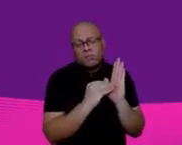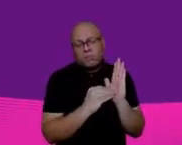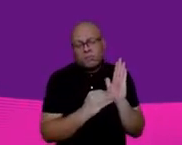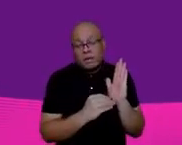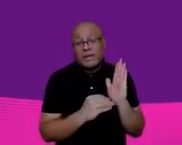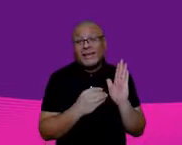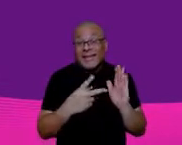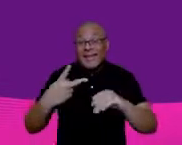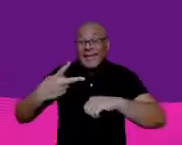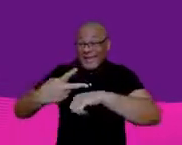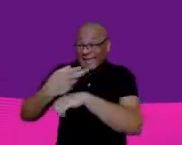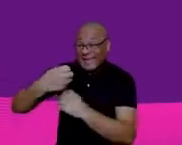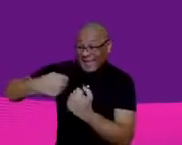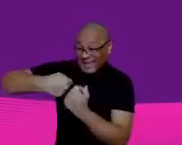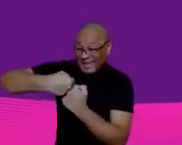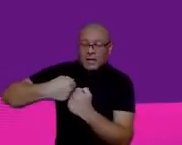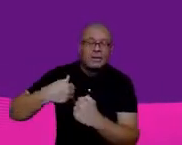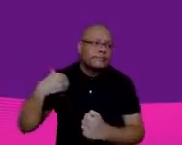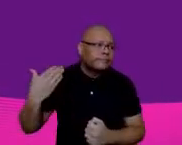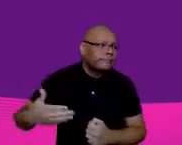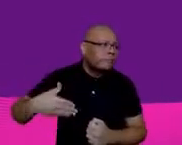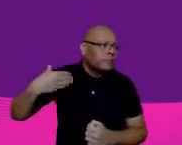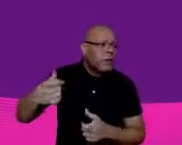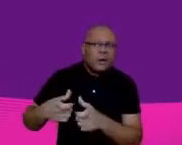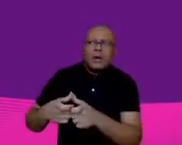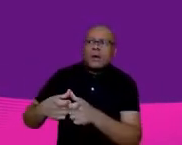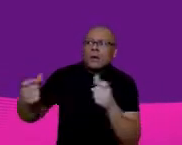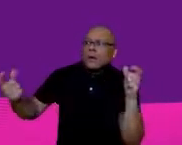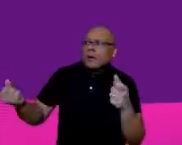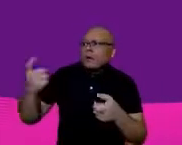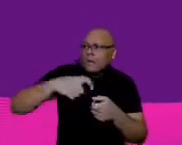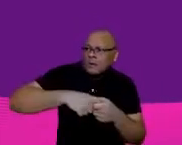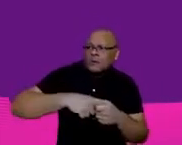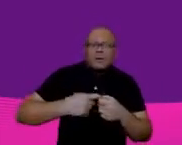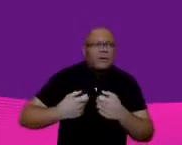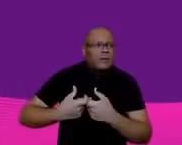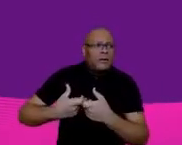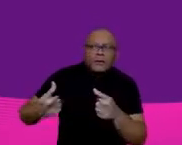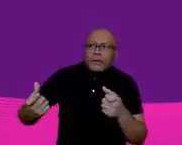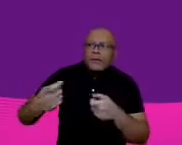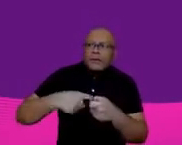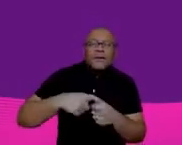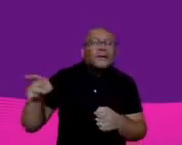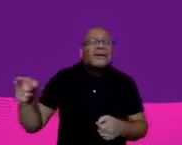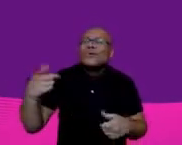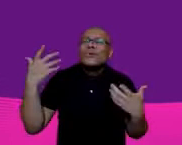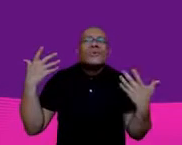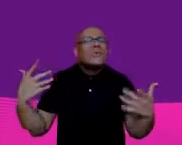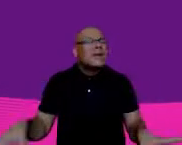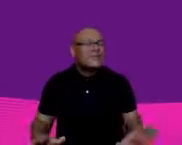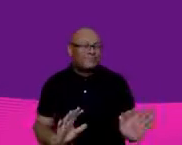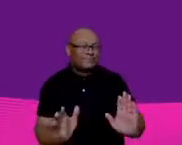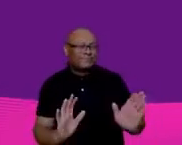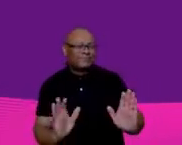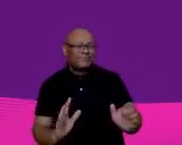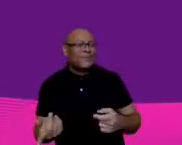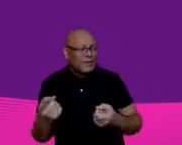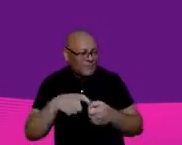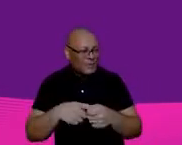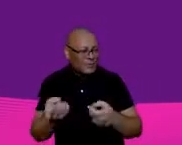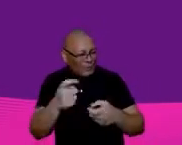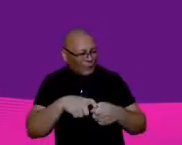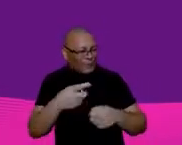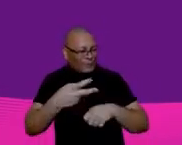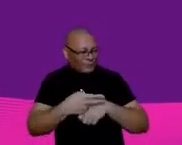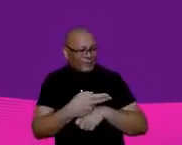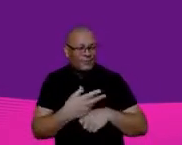ela tem aumentado muito. E é por isso que os pacientes, às vezes, não queriam fazer o procedimento. Por que passar por isso